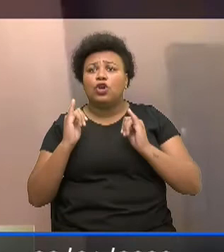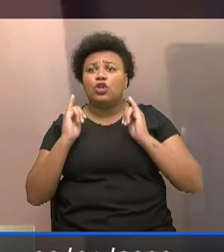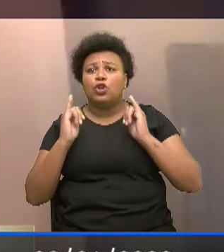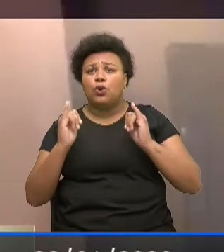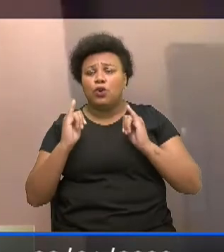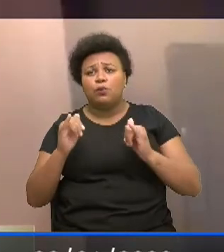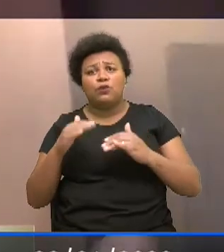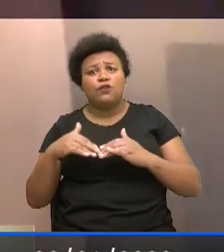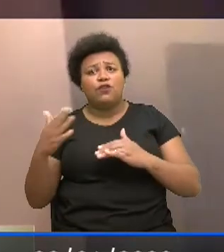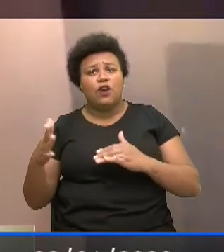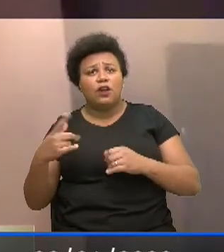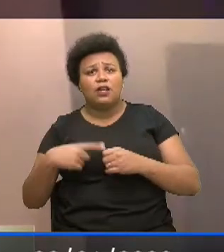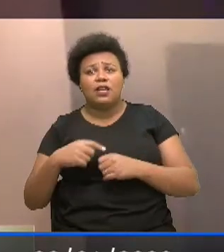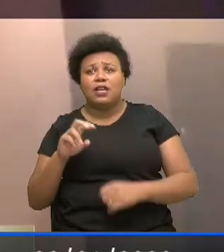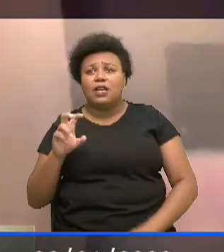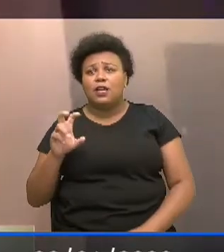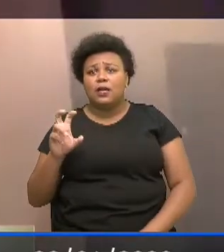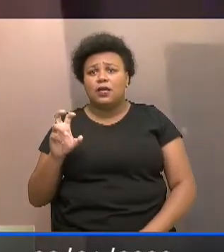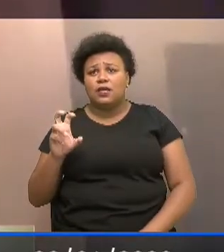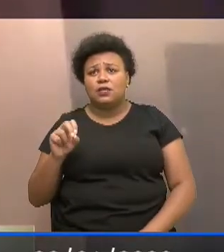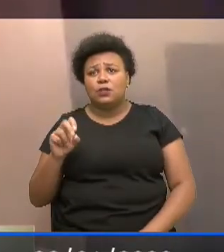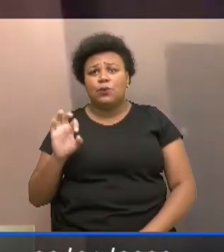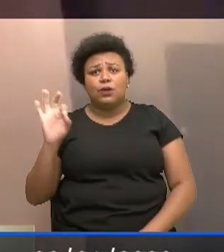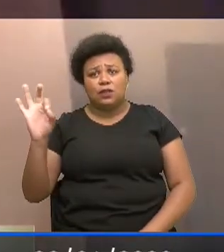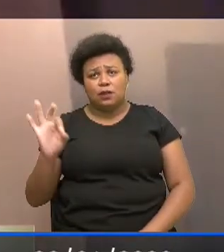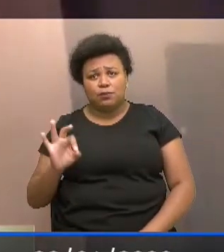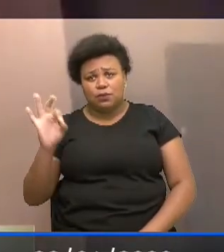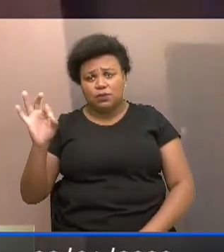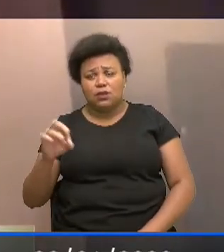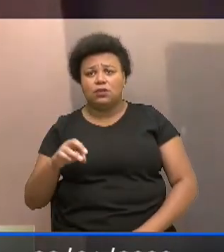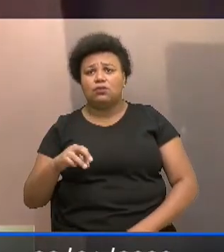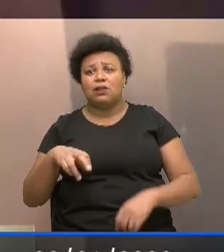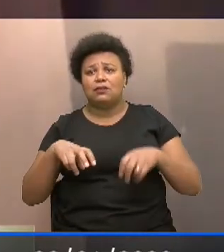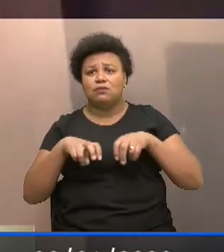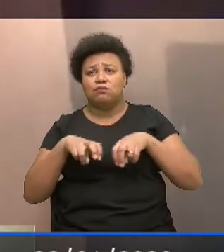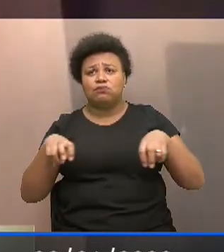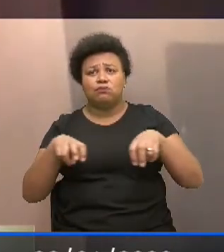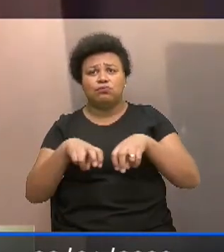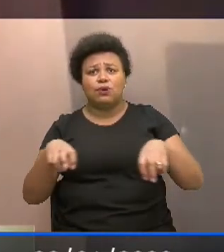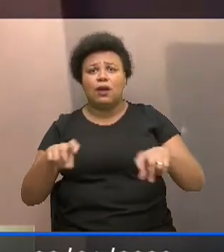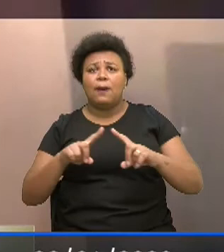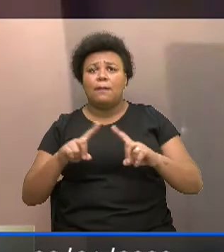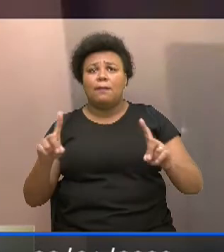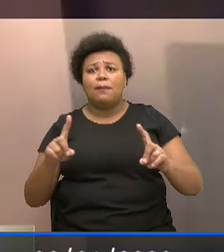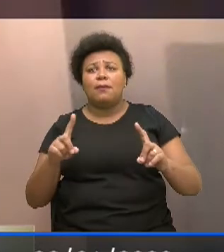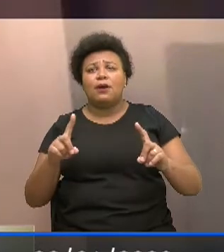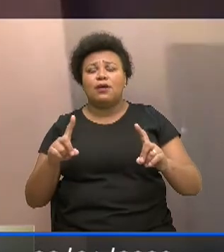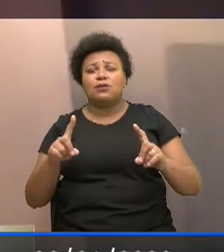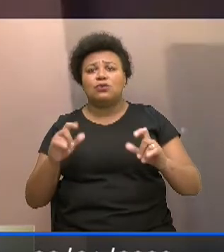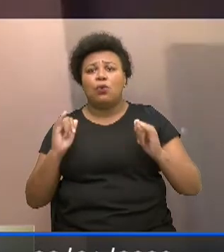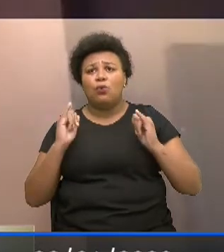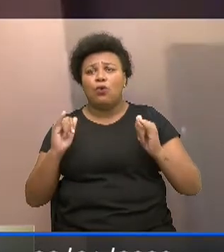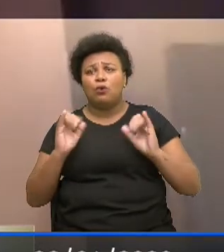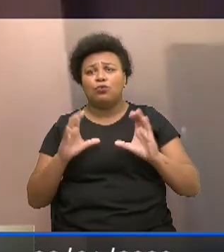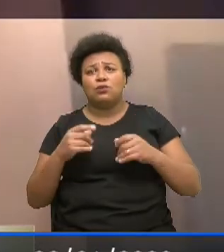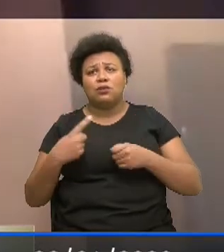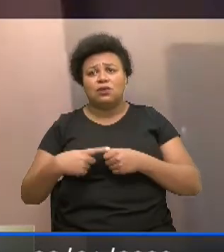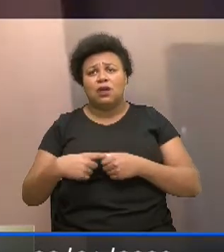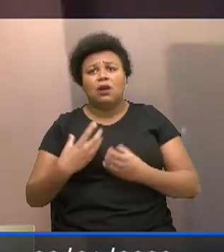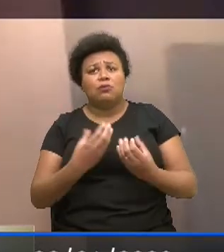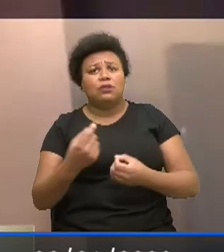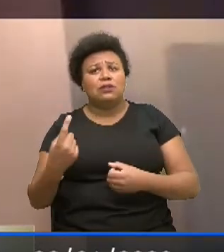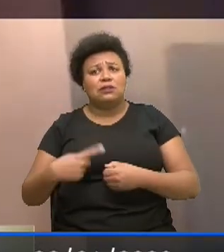intermunicipal é 50% dos assentos ocupados. Mas no transporte coletivo urbano, muitas cidades